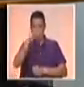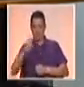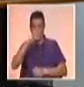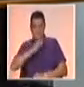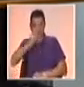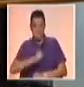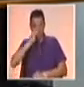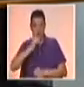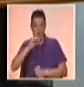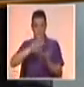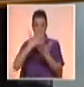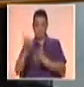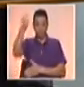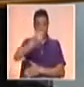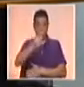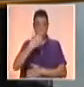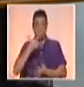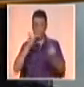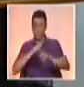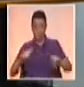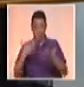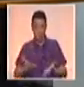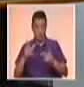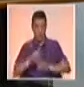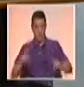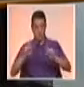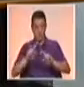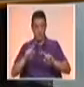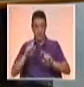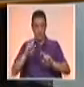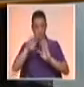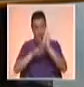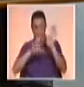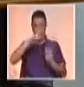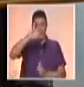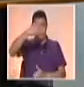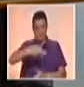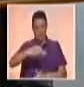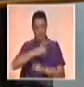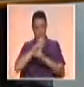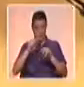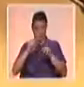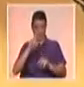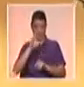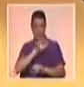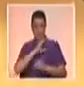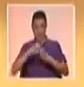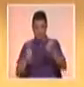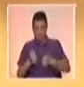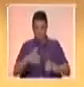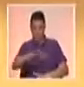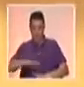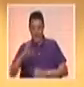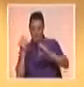intérprete de língua gestual nos programas da RTP. Segundo Noélia Macedo, coordenadora da área